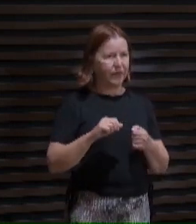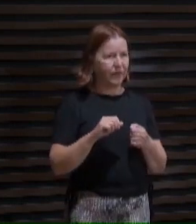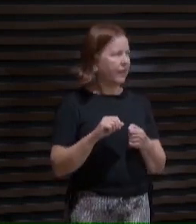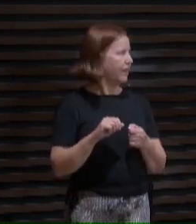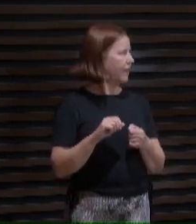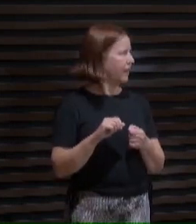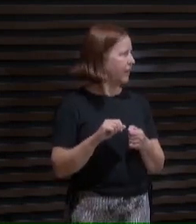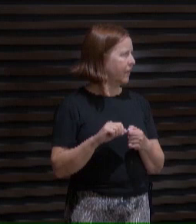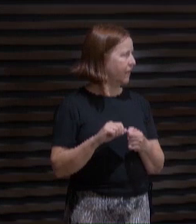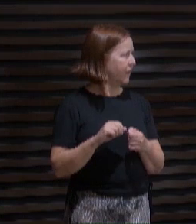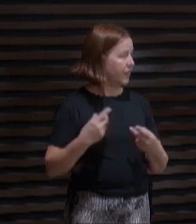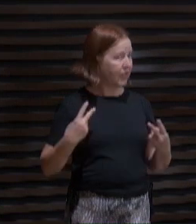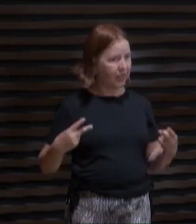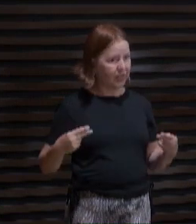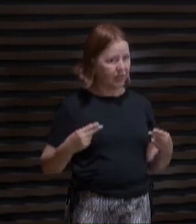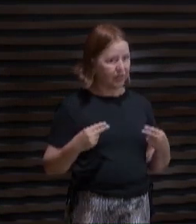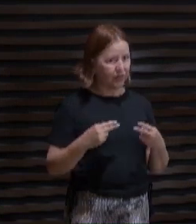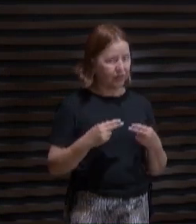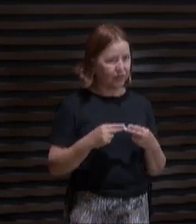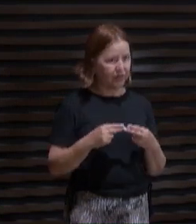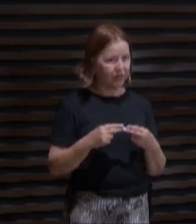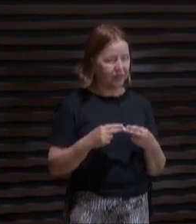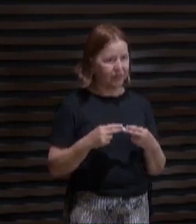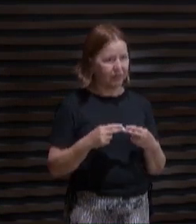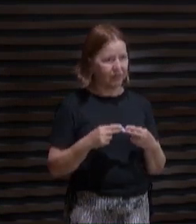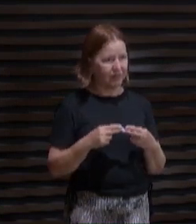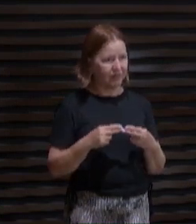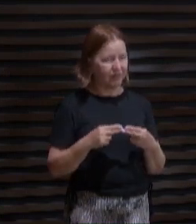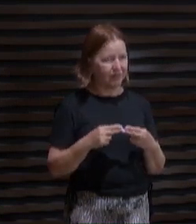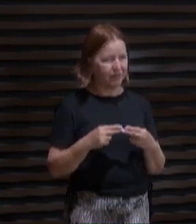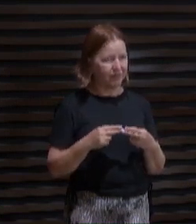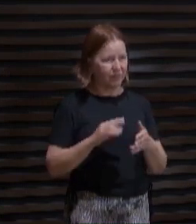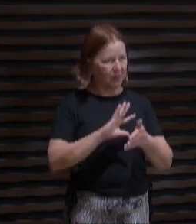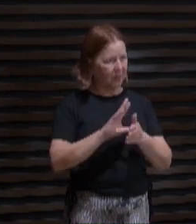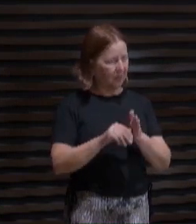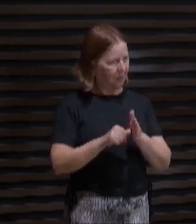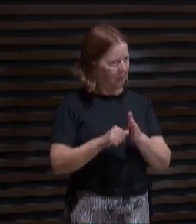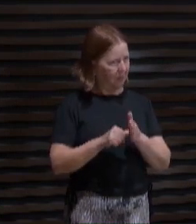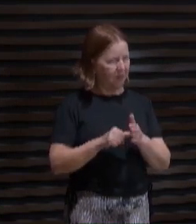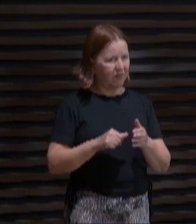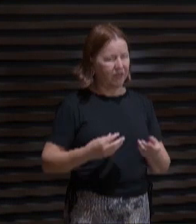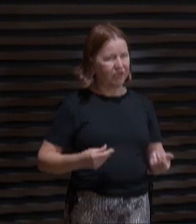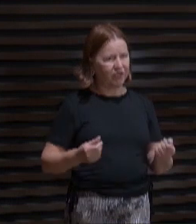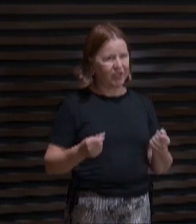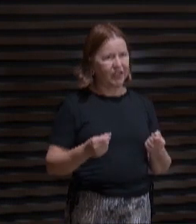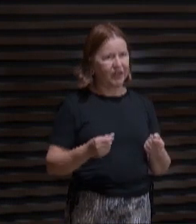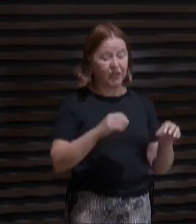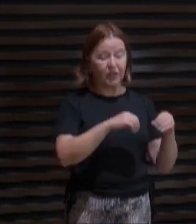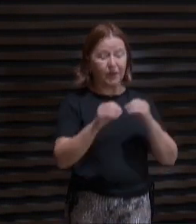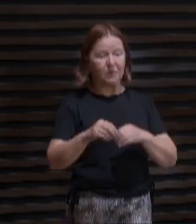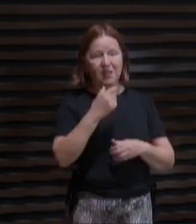ele tirou alguns milhões de dólares e foi morar na Inglaterra, porque 1.000 passará e 2.000